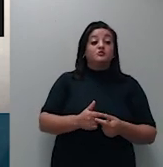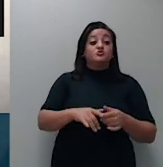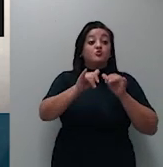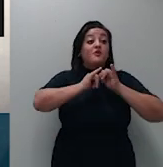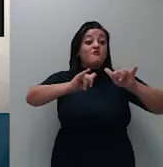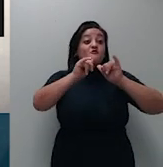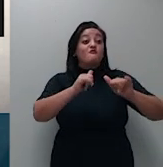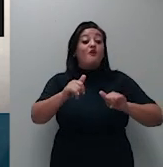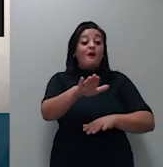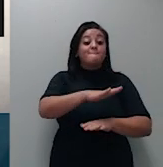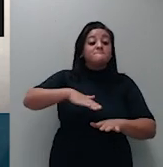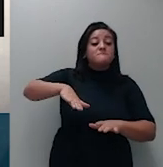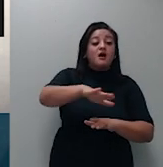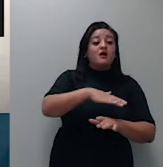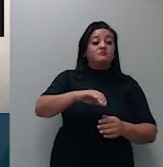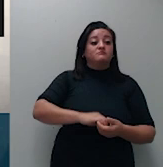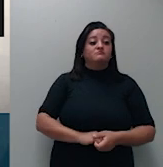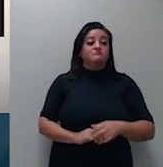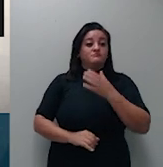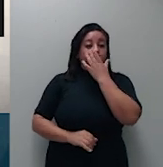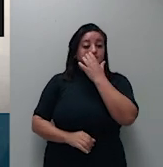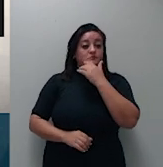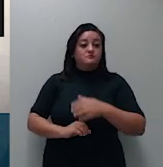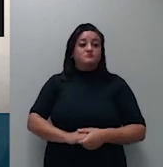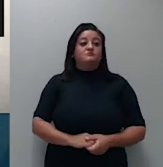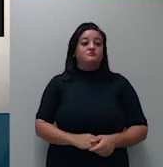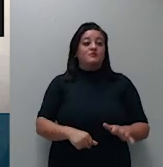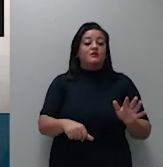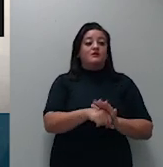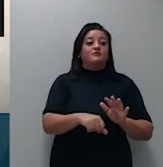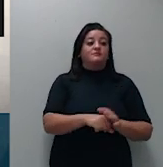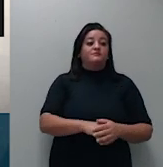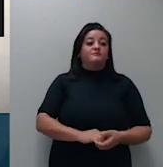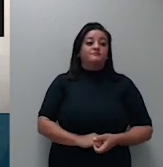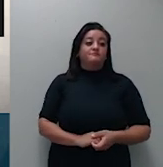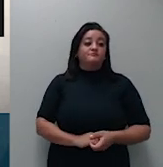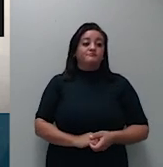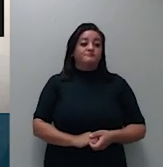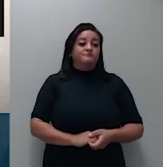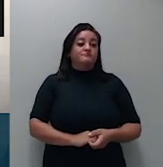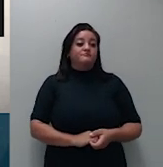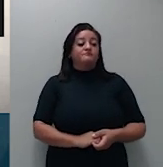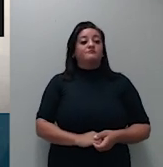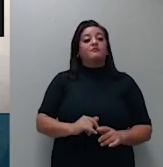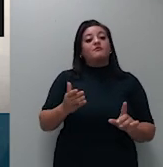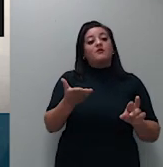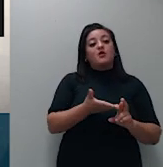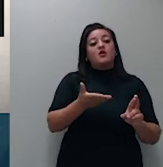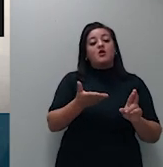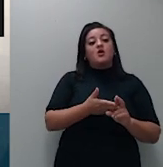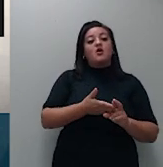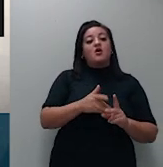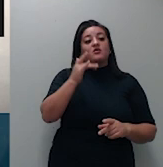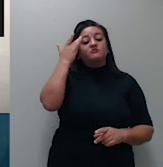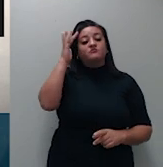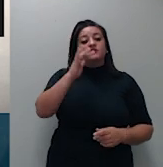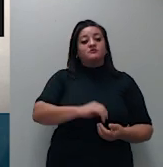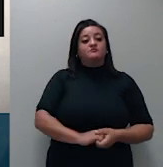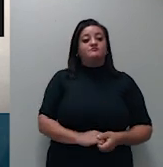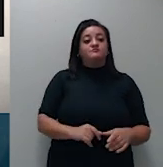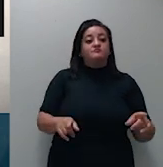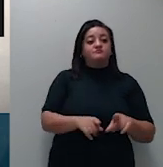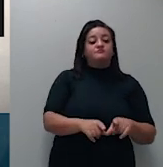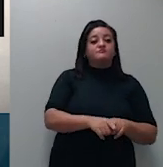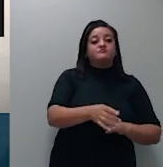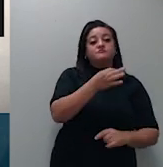contra um criminoso e o réu simplesmente mencionou